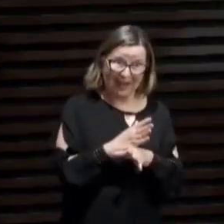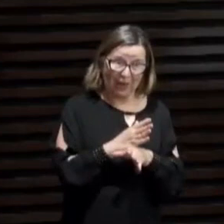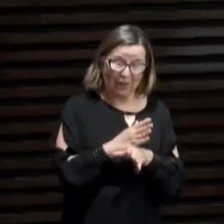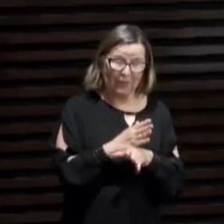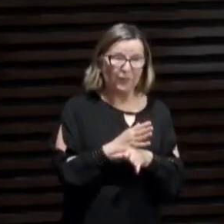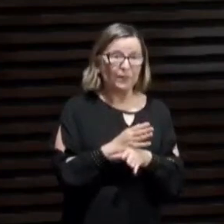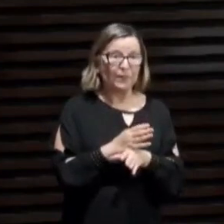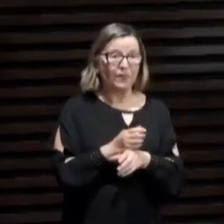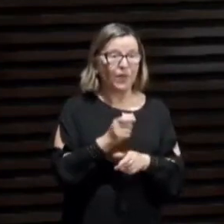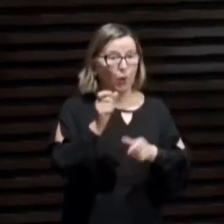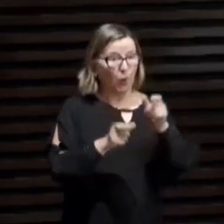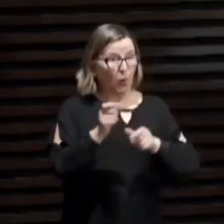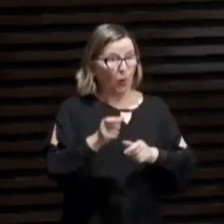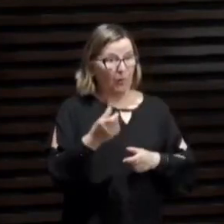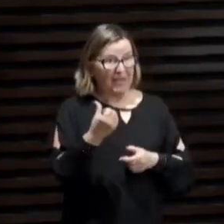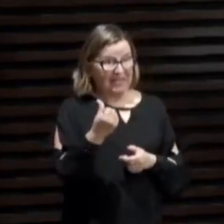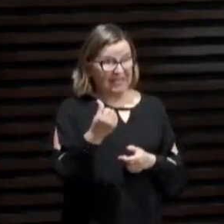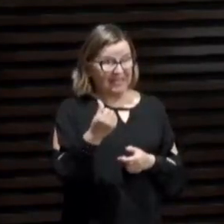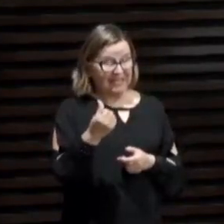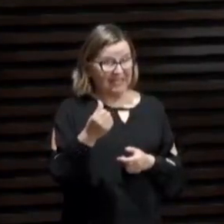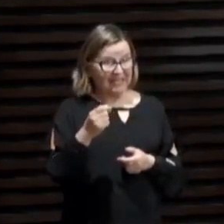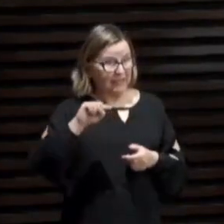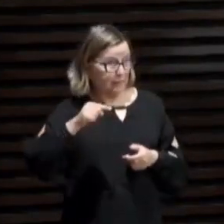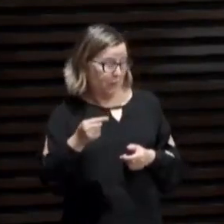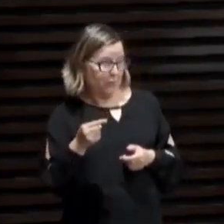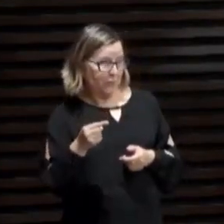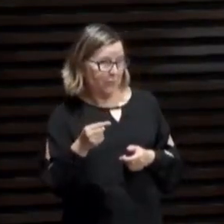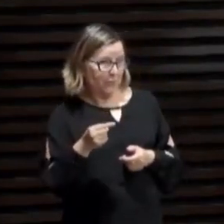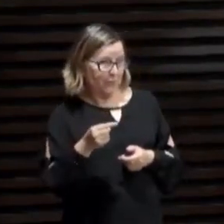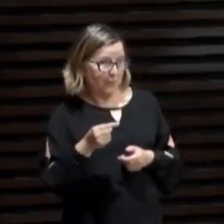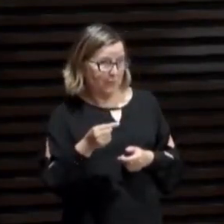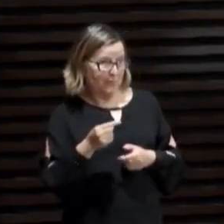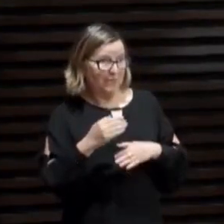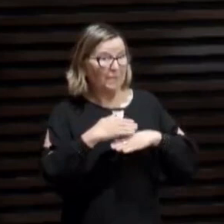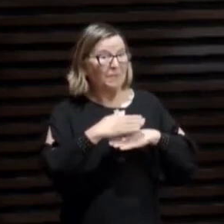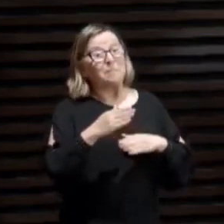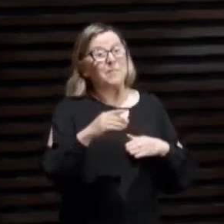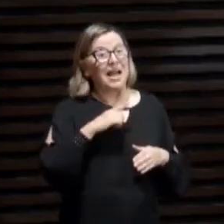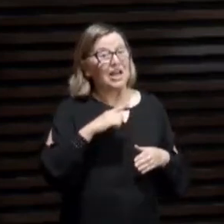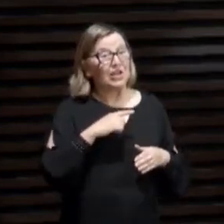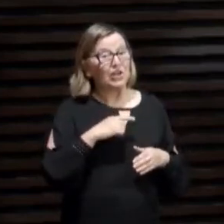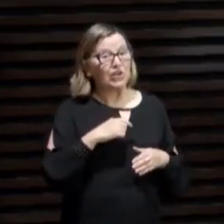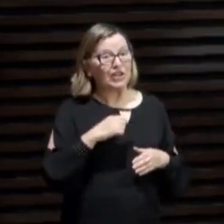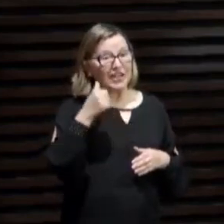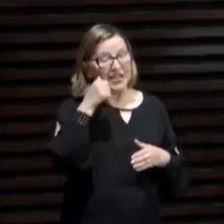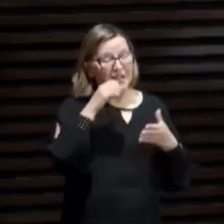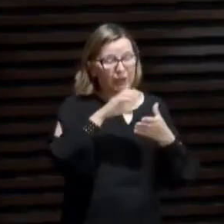Fora mulheres e crianças. 600.000. Uma mulher, tinha uns que tinha duas. Um homem com a